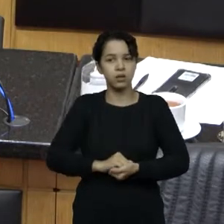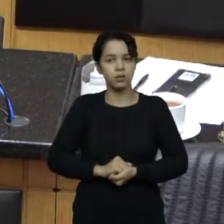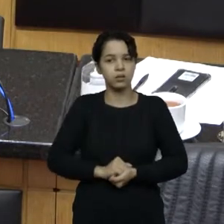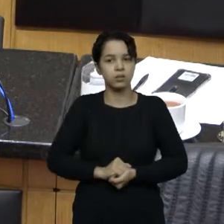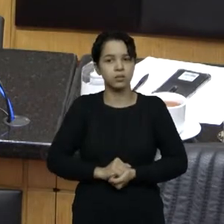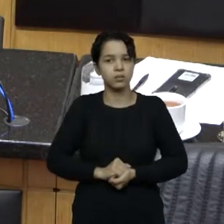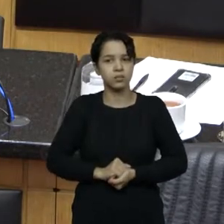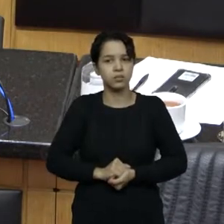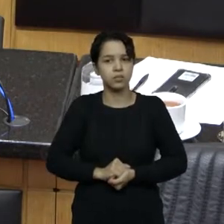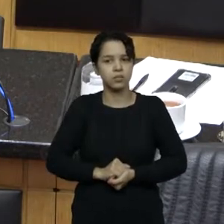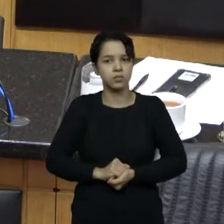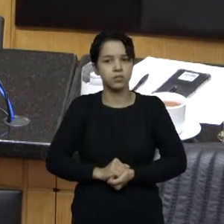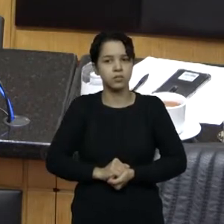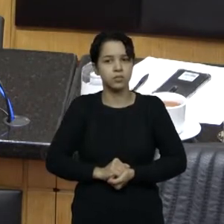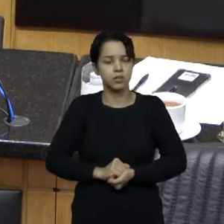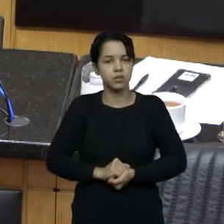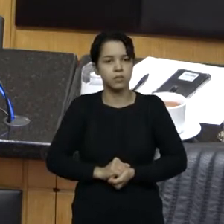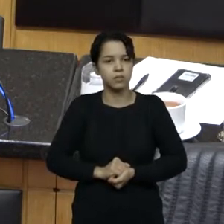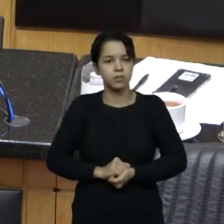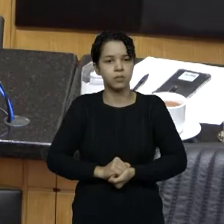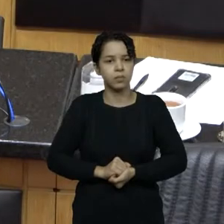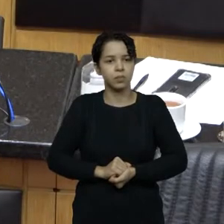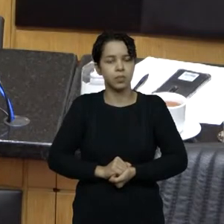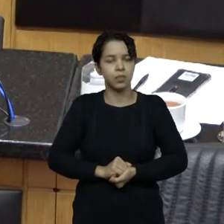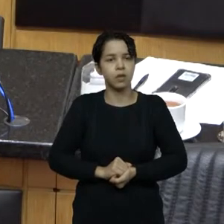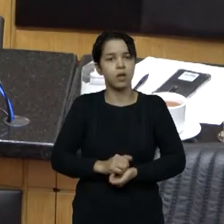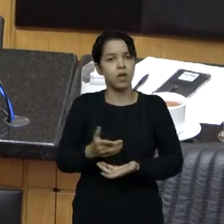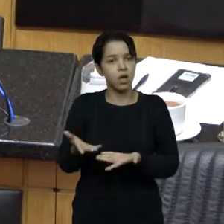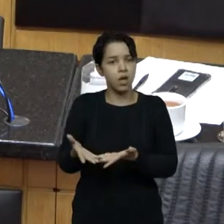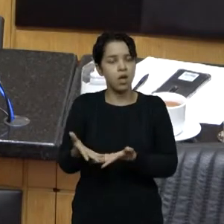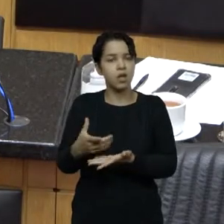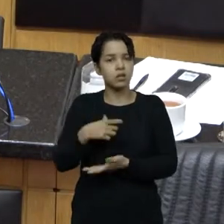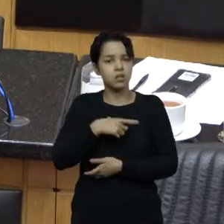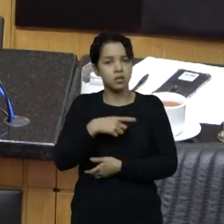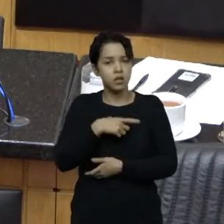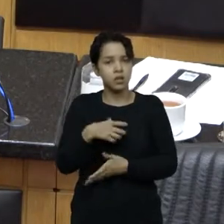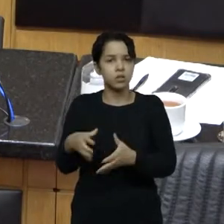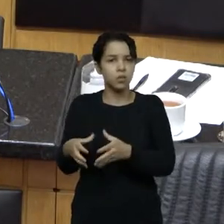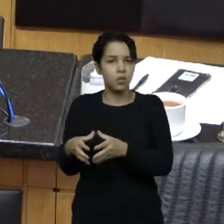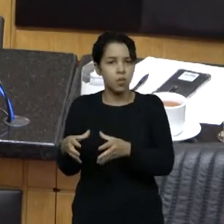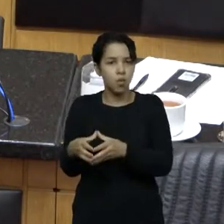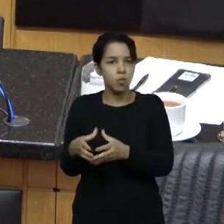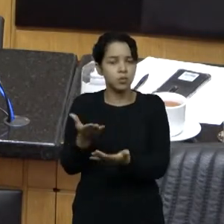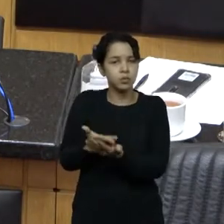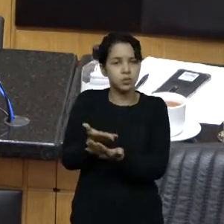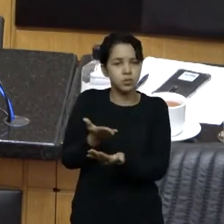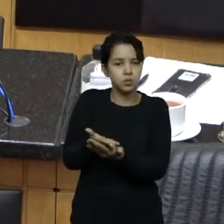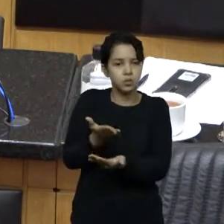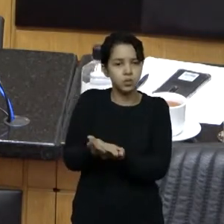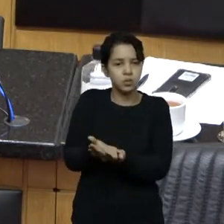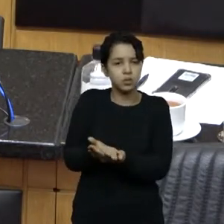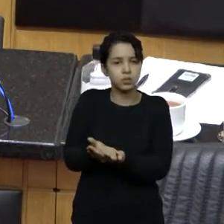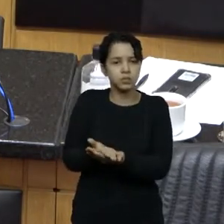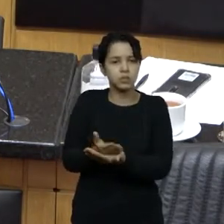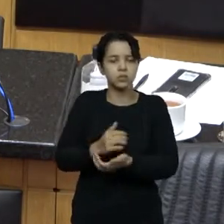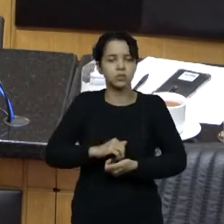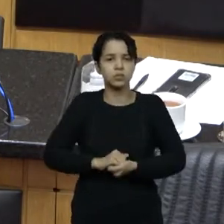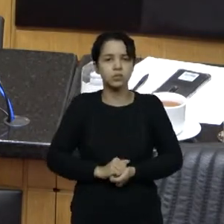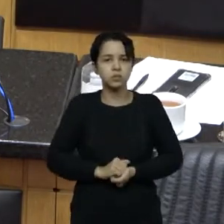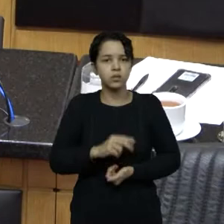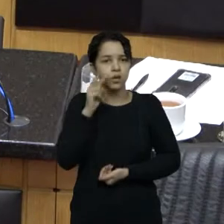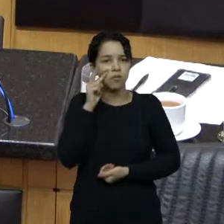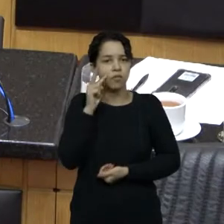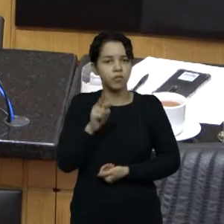equipamentos meteorológicos temos técnicos renomados estudiosos e e se observar